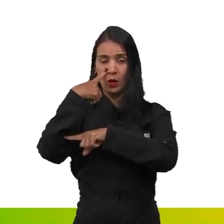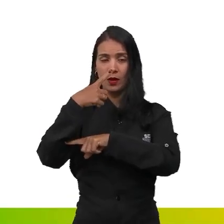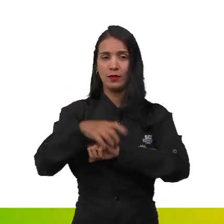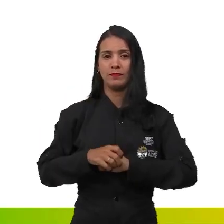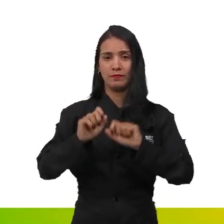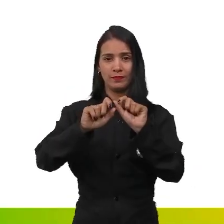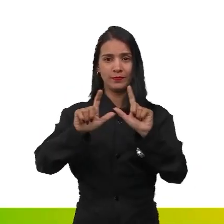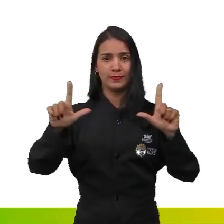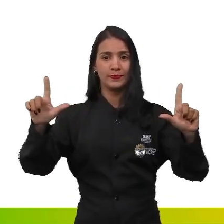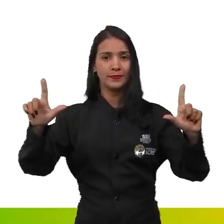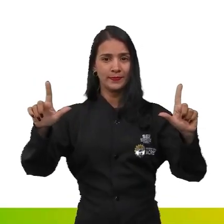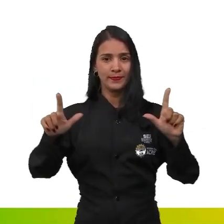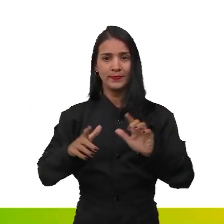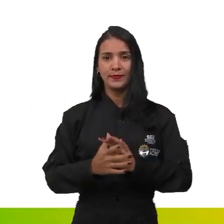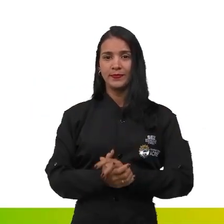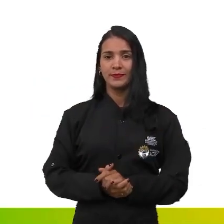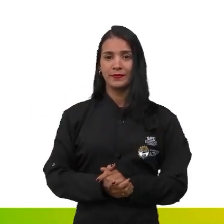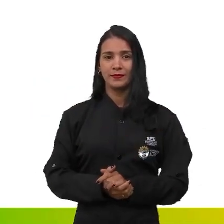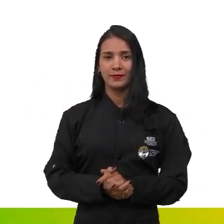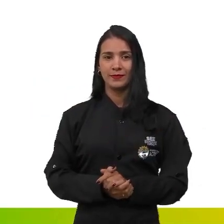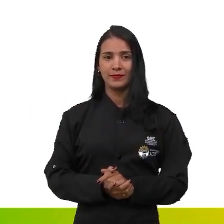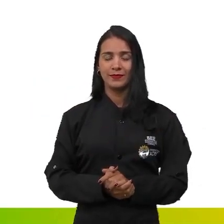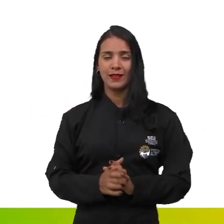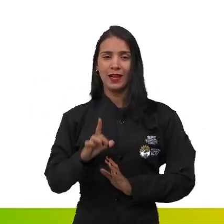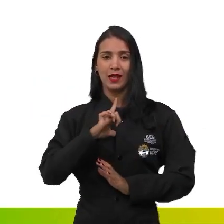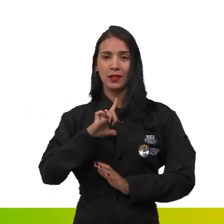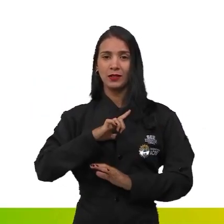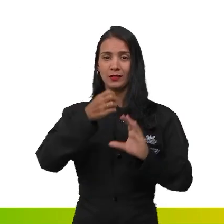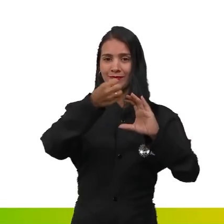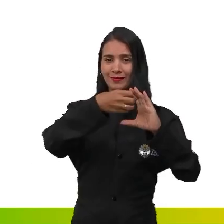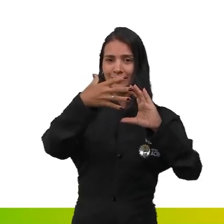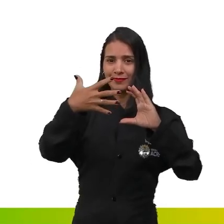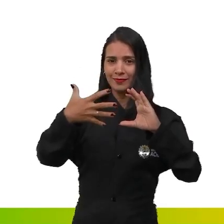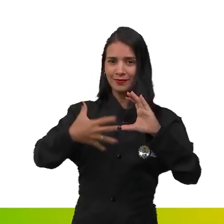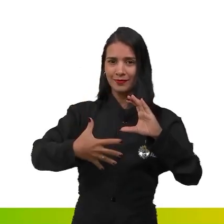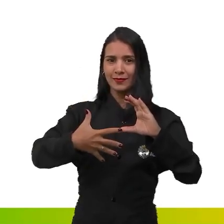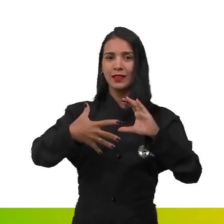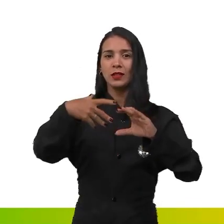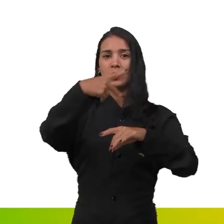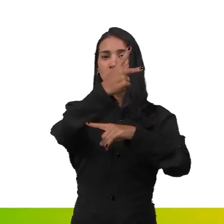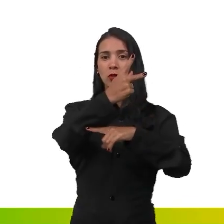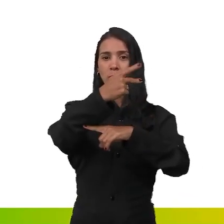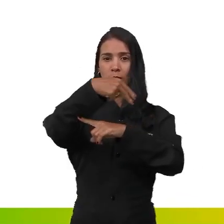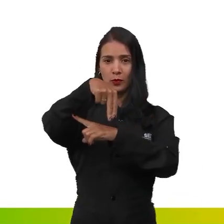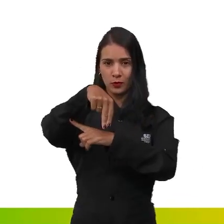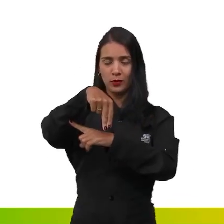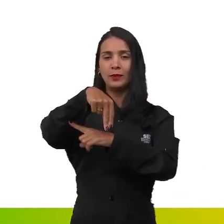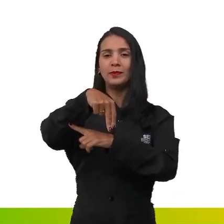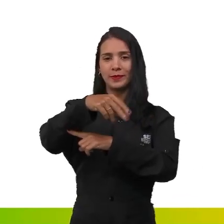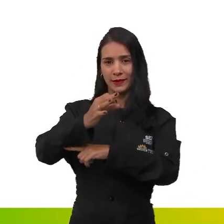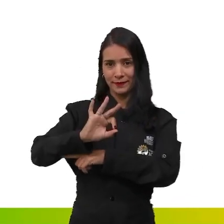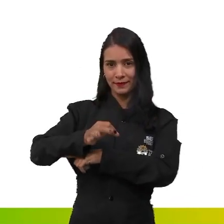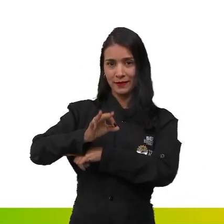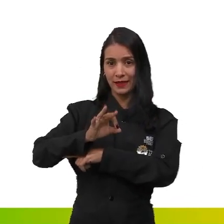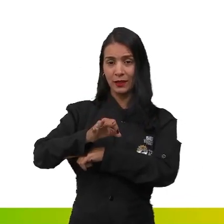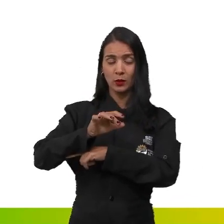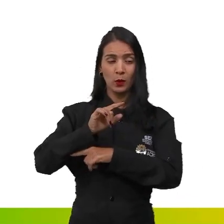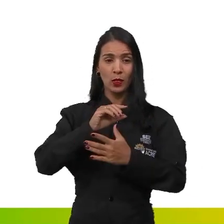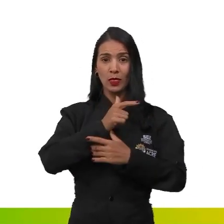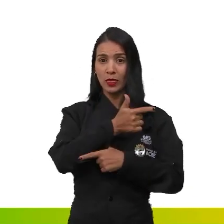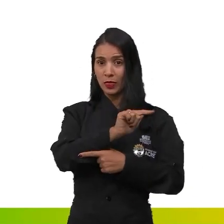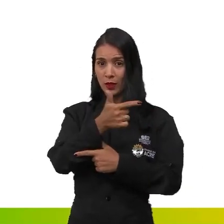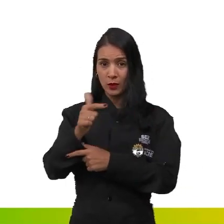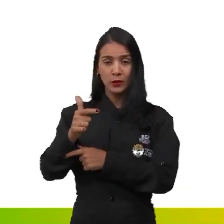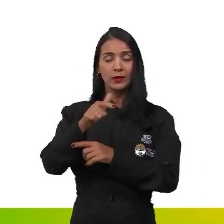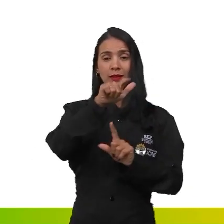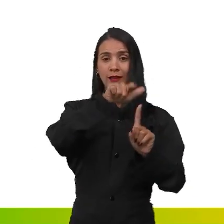para vocês essa característica do pronome apassivador, que ele indetermina o sujeito. Eu sei que eu tenho uma